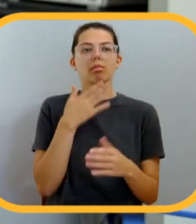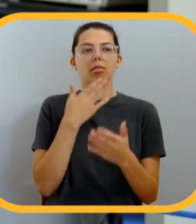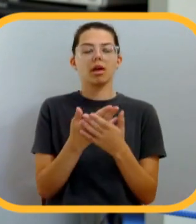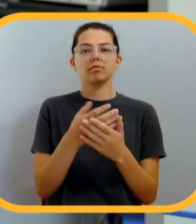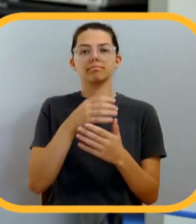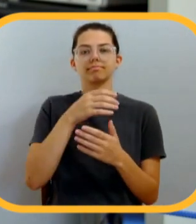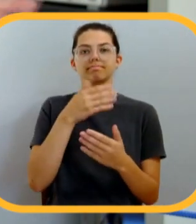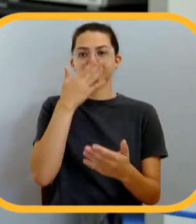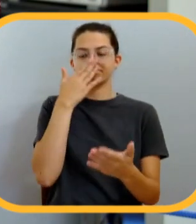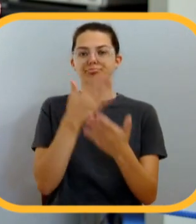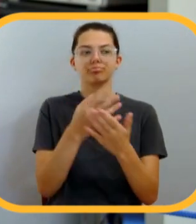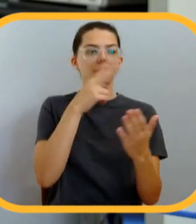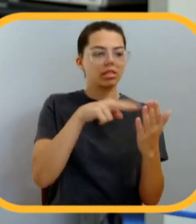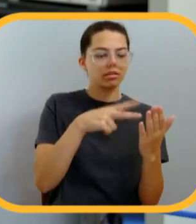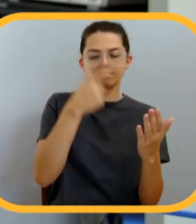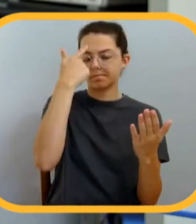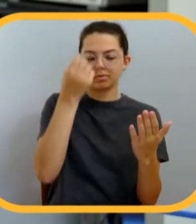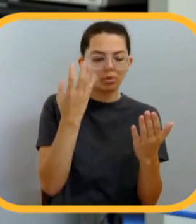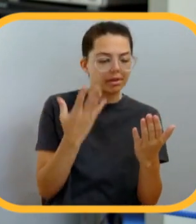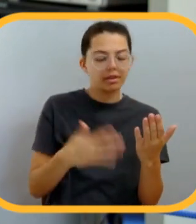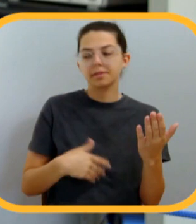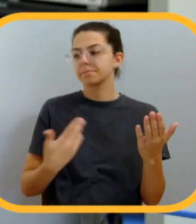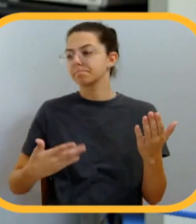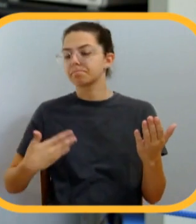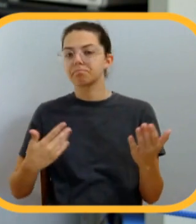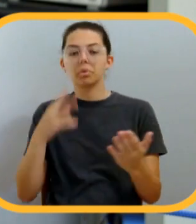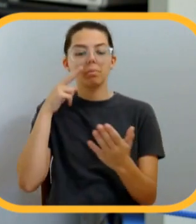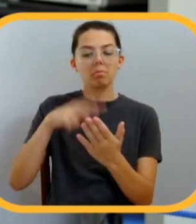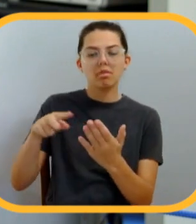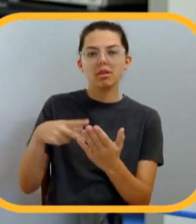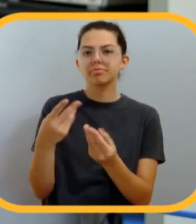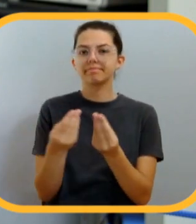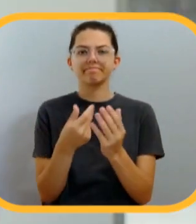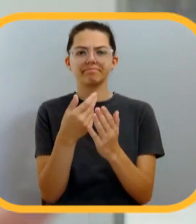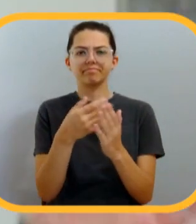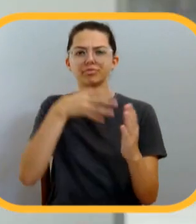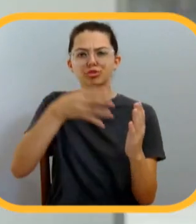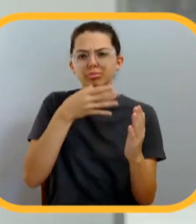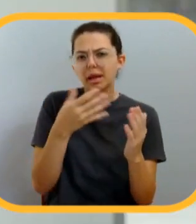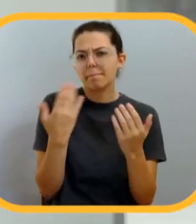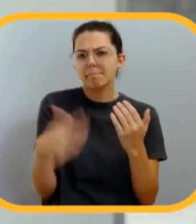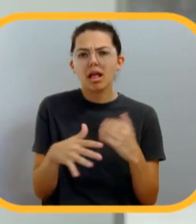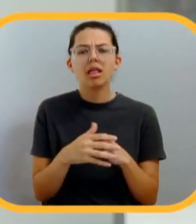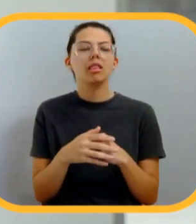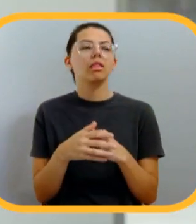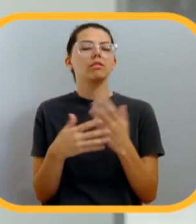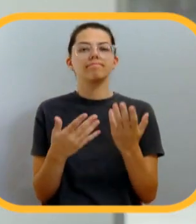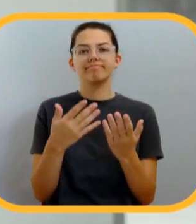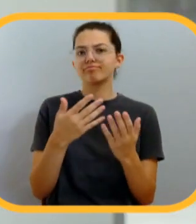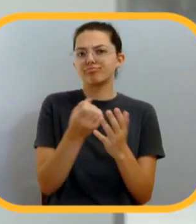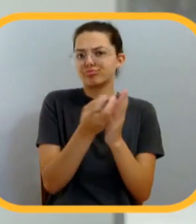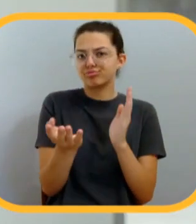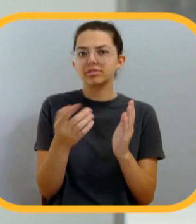nos cruzamos com aquilo que lemos e não compreendemos, com aquilo que lemos e que está mal enunciado,